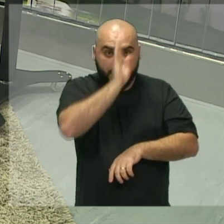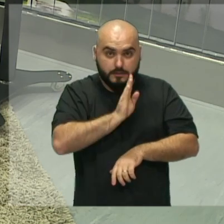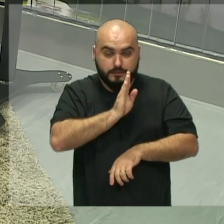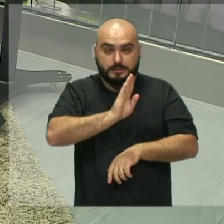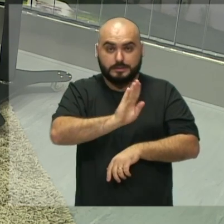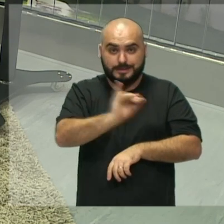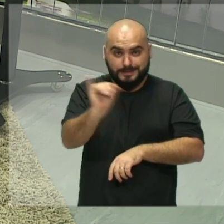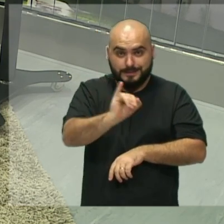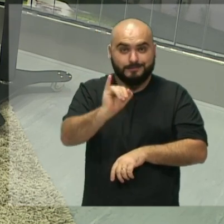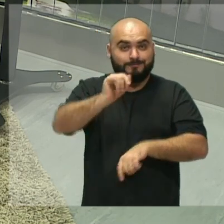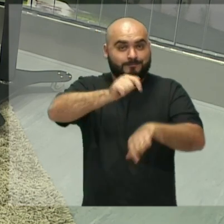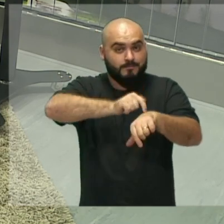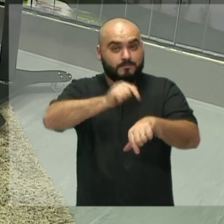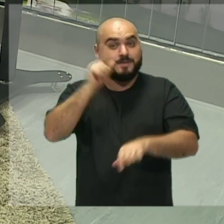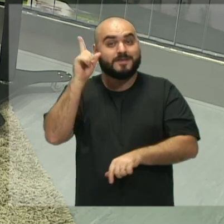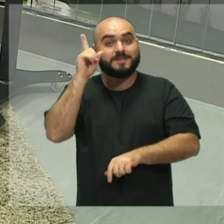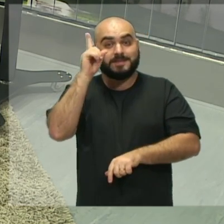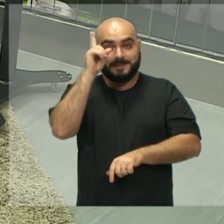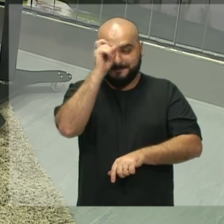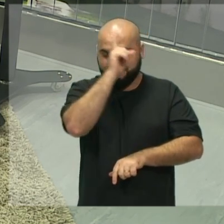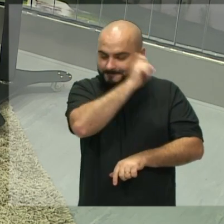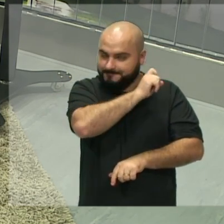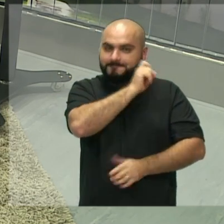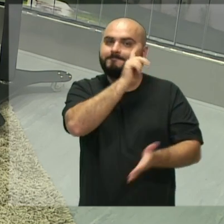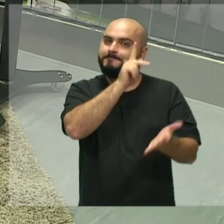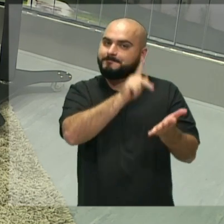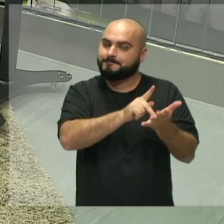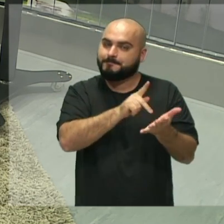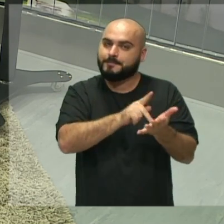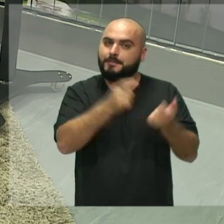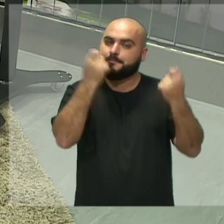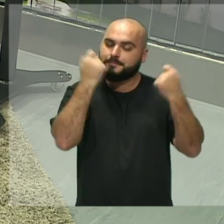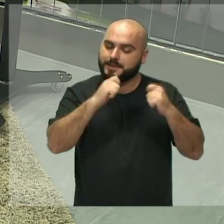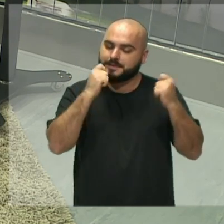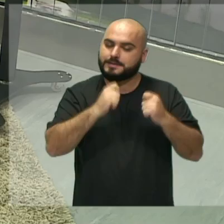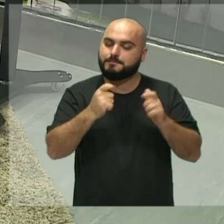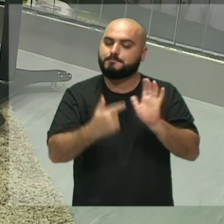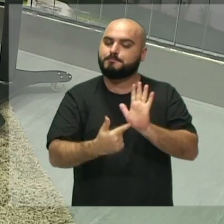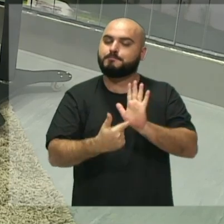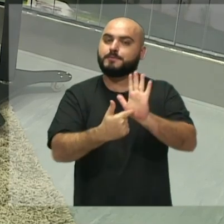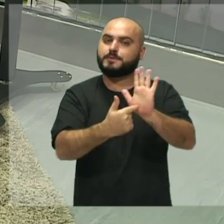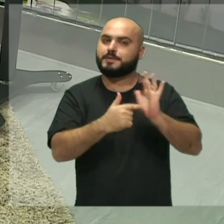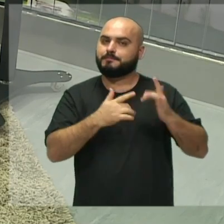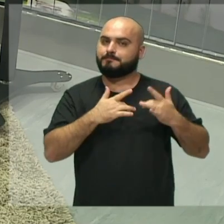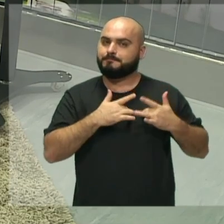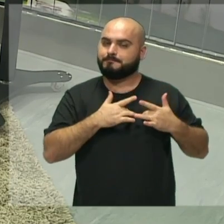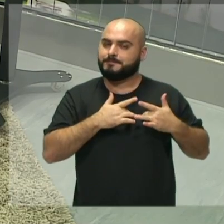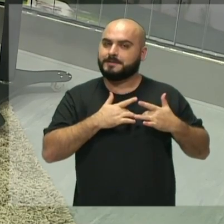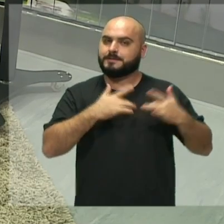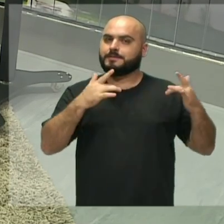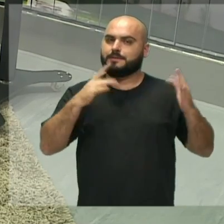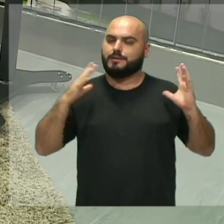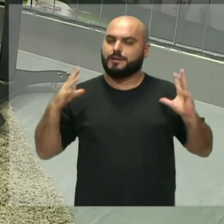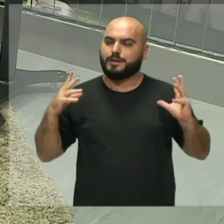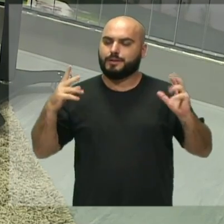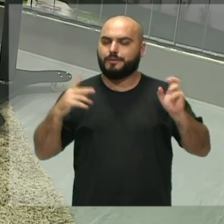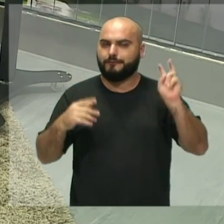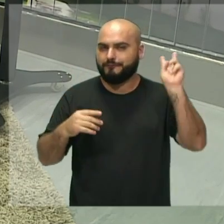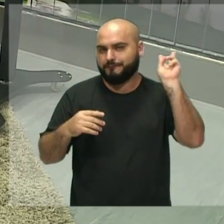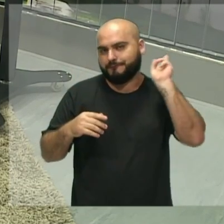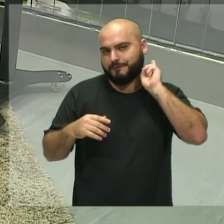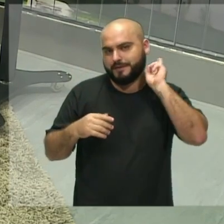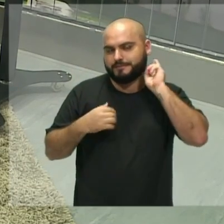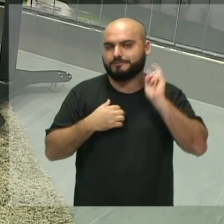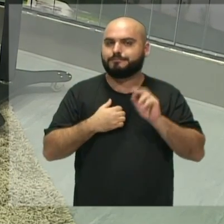muito difícil da pandemia. A gente precisa expressar solidariedade a todas as vítimas, a todos os familiares que passam